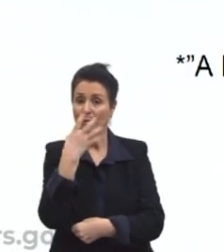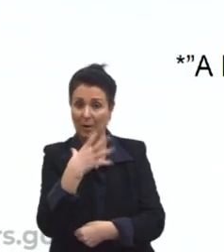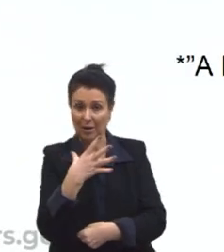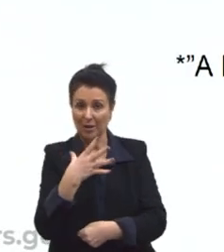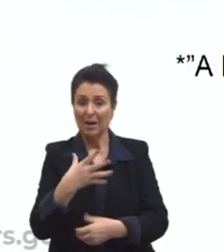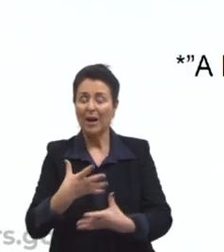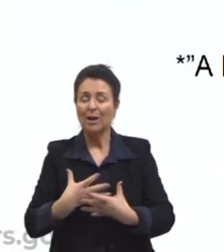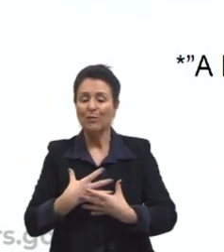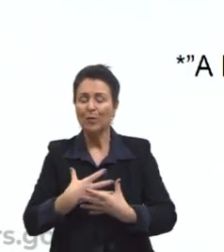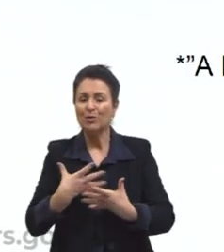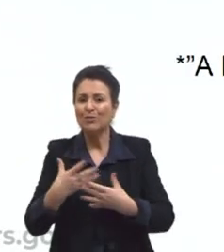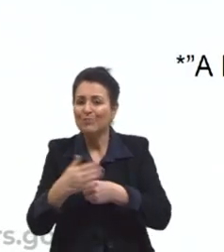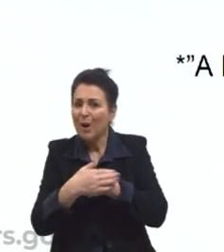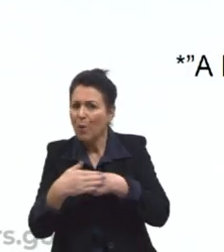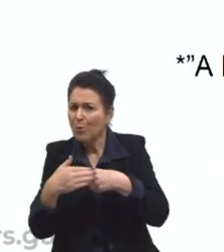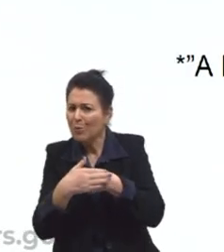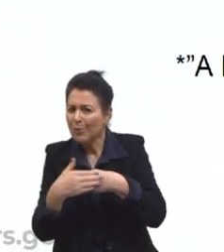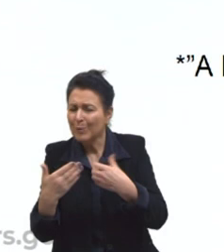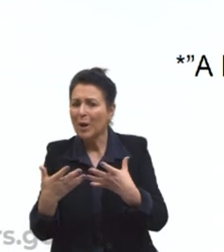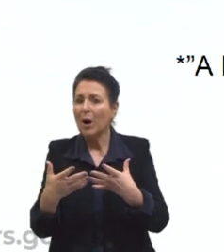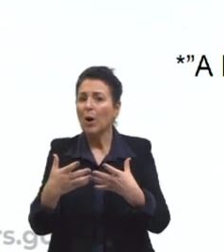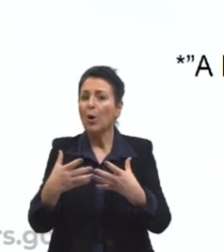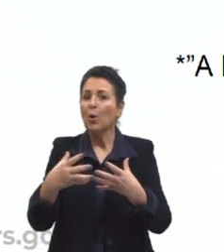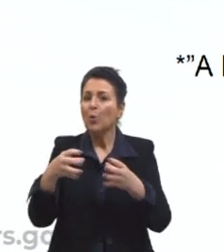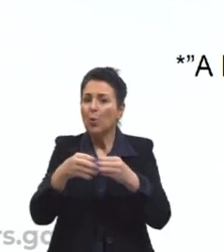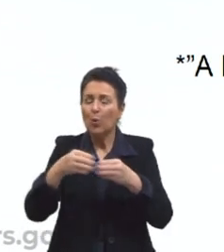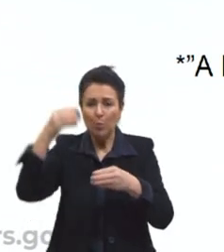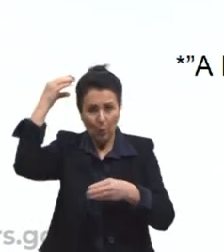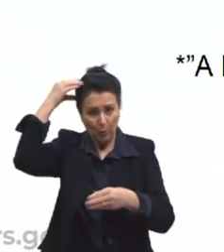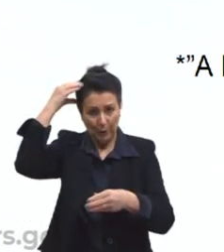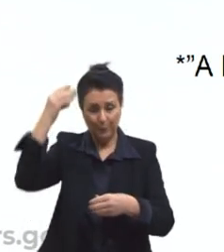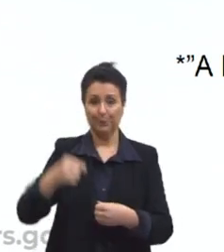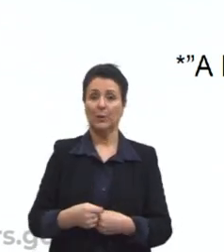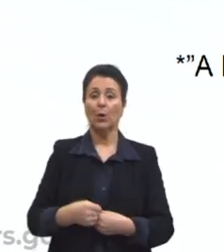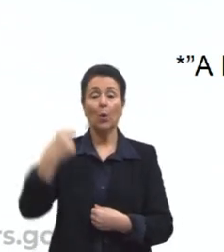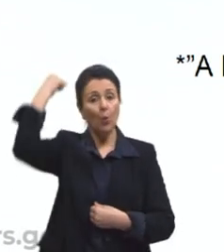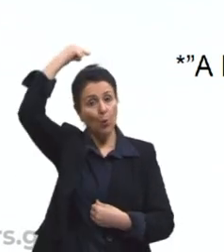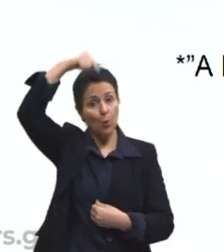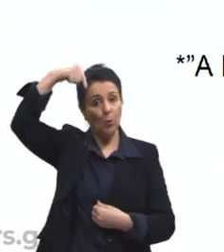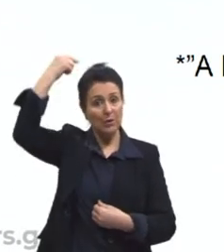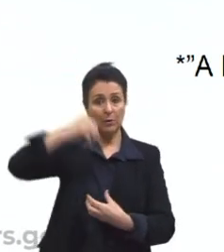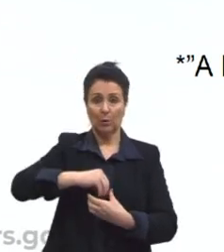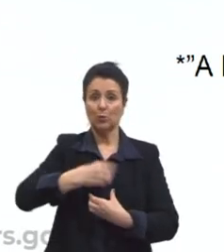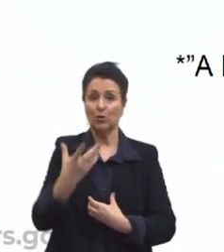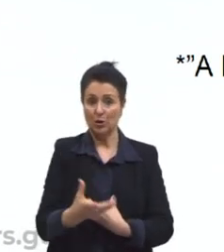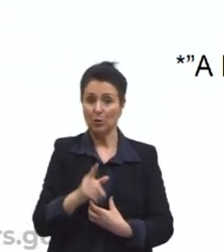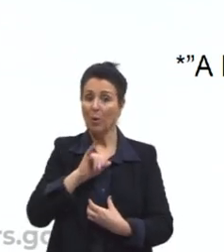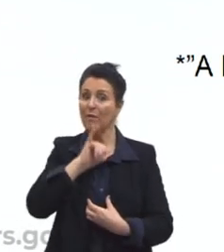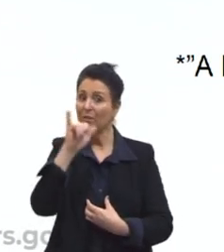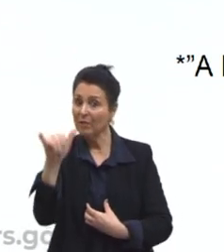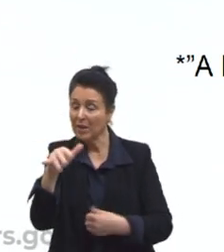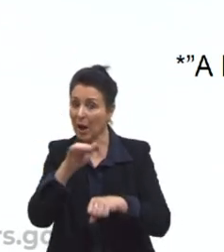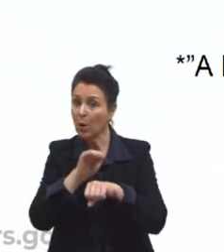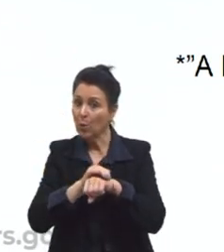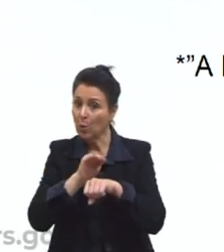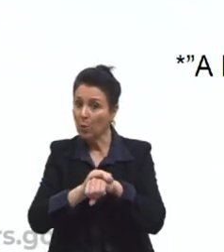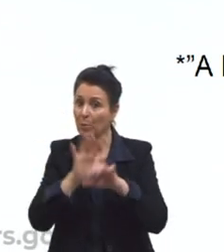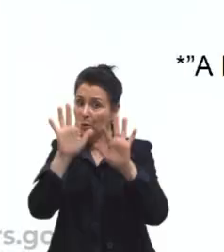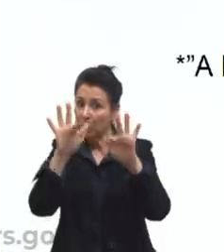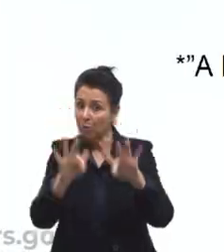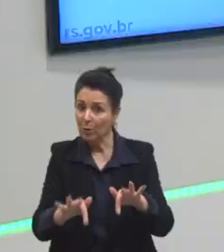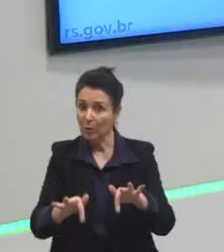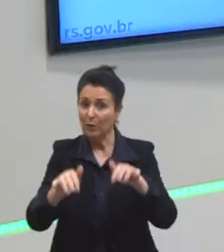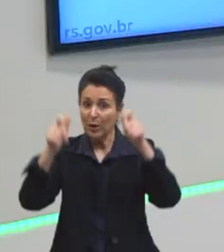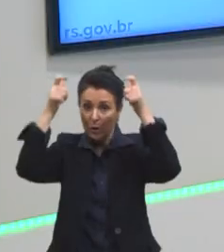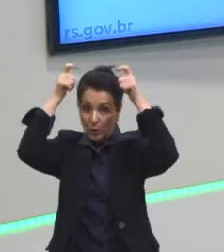pela invasão que ocorre nesse momento e o Santo Agostinho culpa muito a queda do império romano Por que os romanos teriam seguido